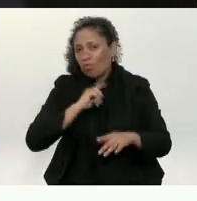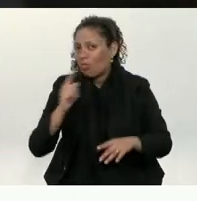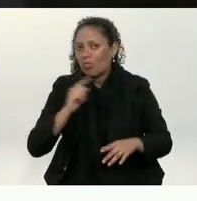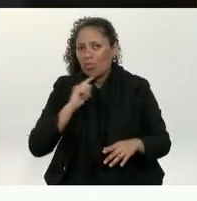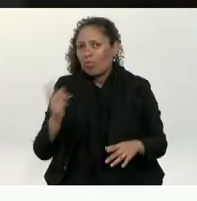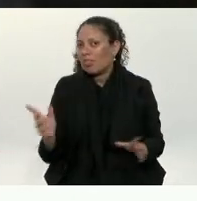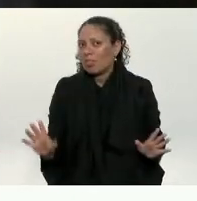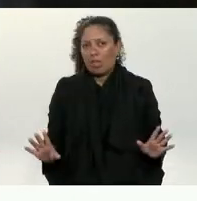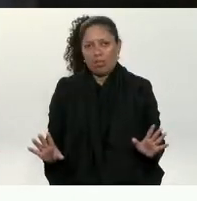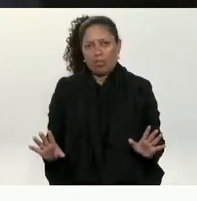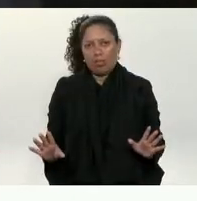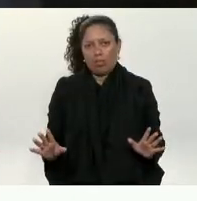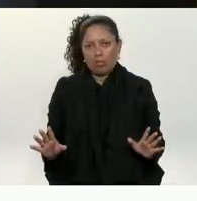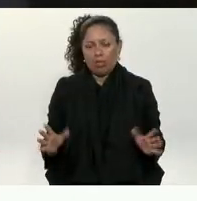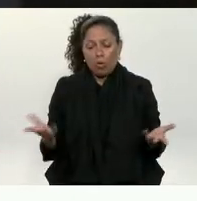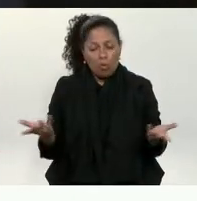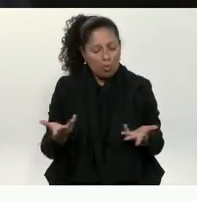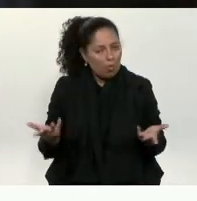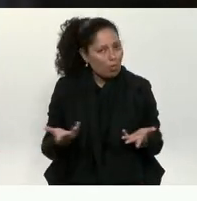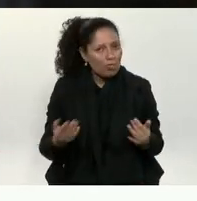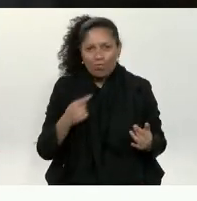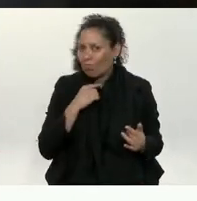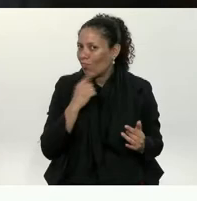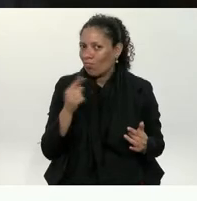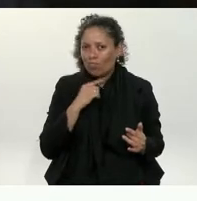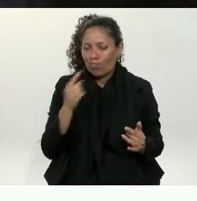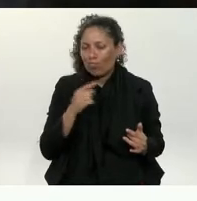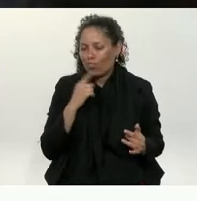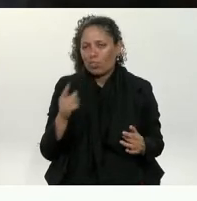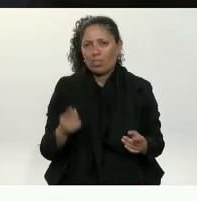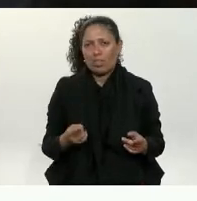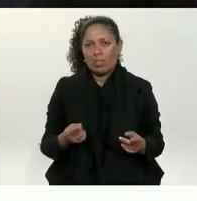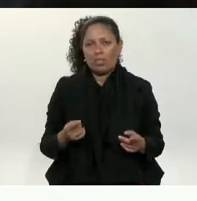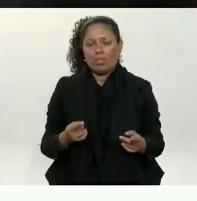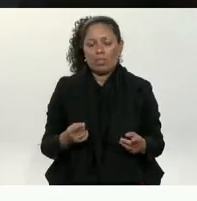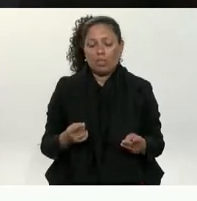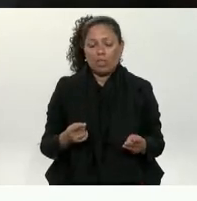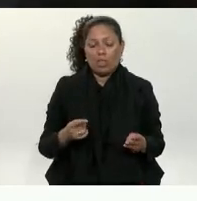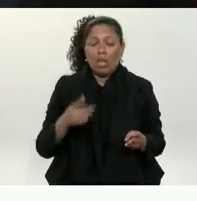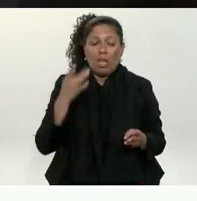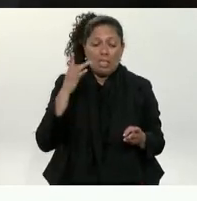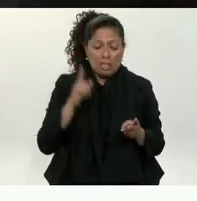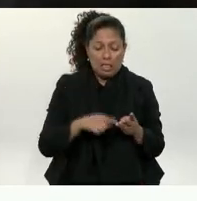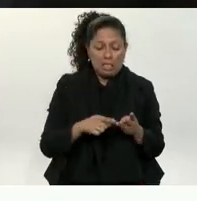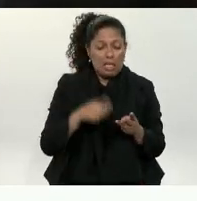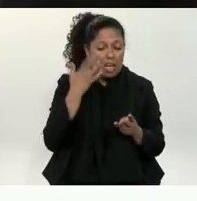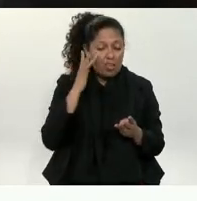pelas vias de hoje. Isso hoje é impedido. Né? E o ponto pior, que é onde eu